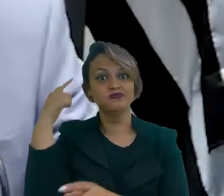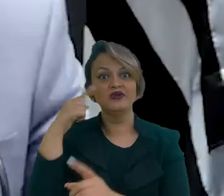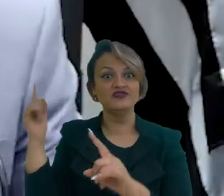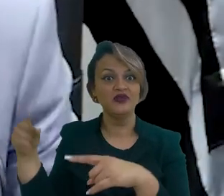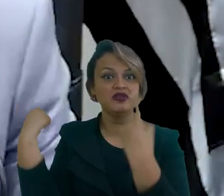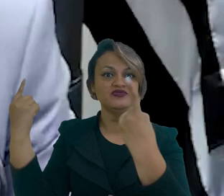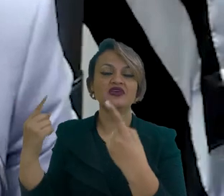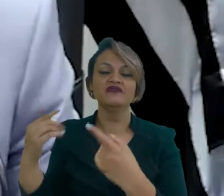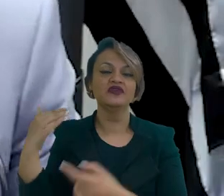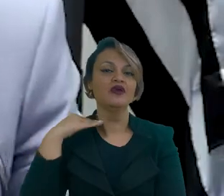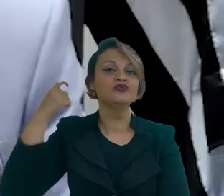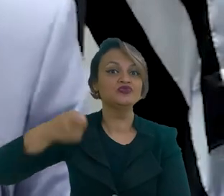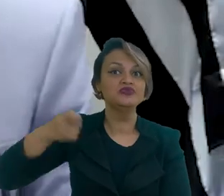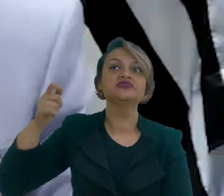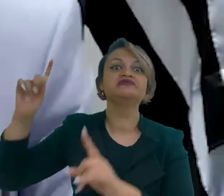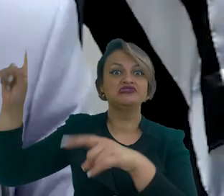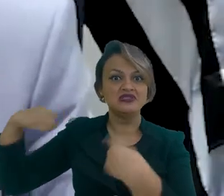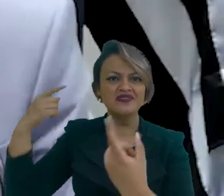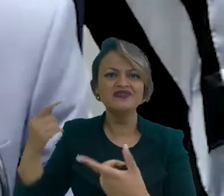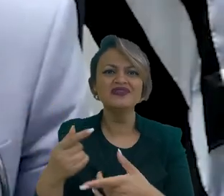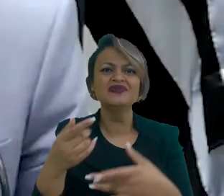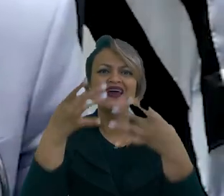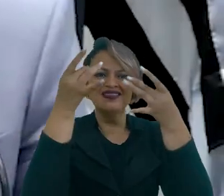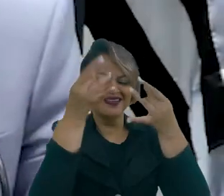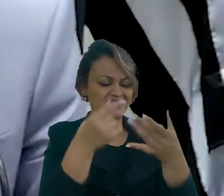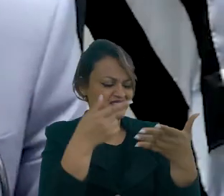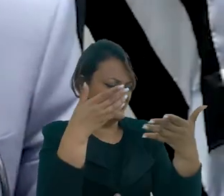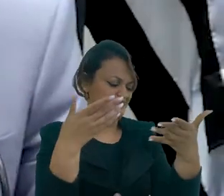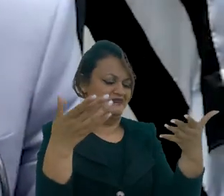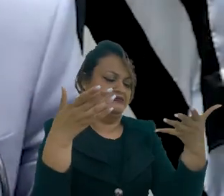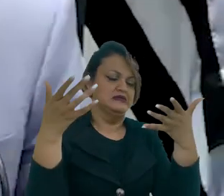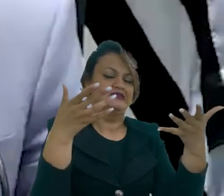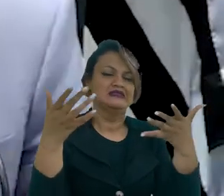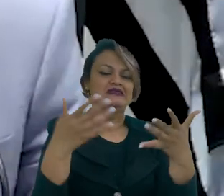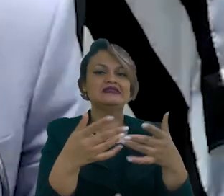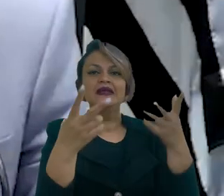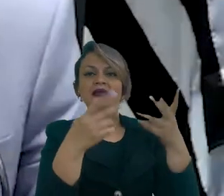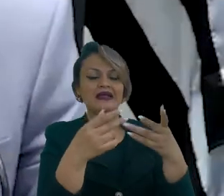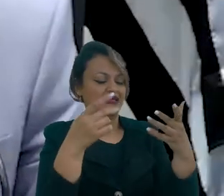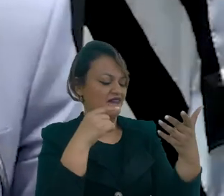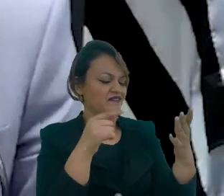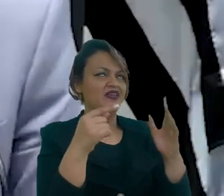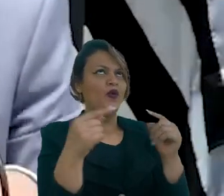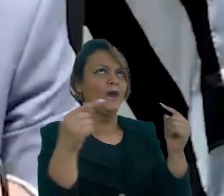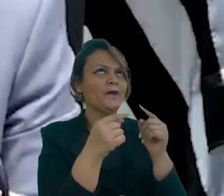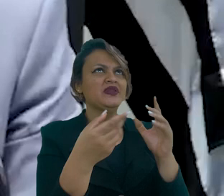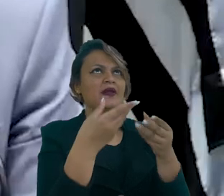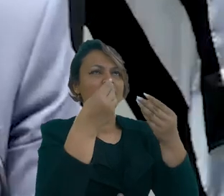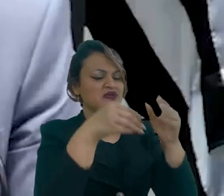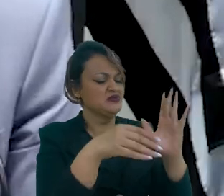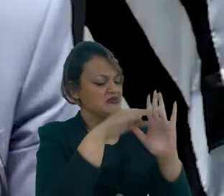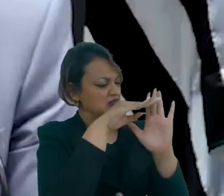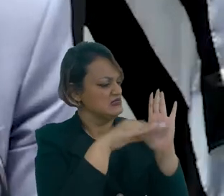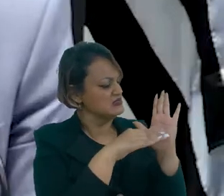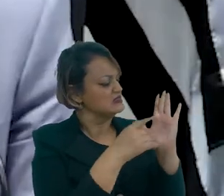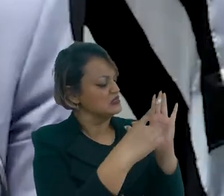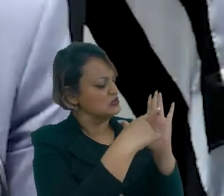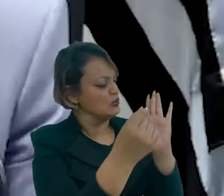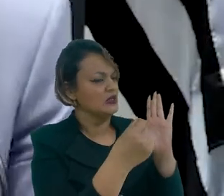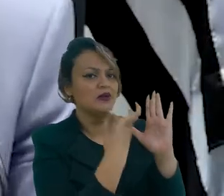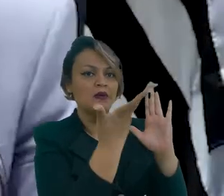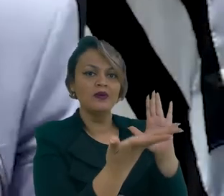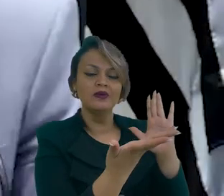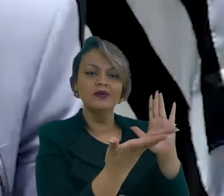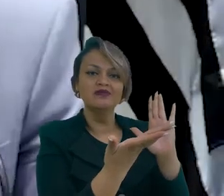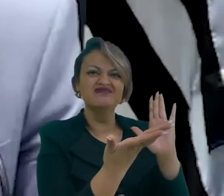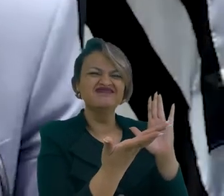para o advogado que pede quanto o juiz que faz a apreciação do caso ter que categorizar aquele dano dentro de uma